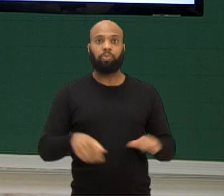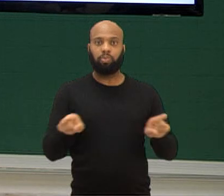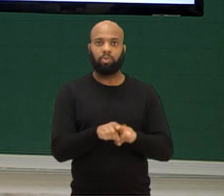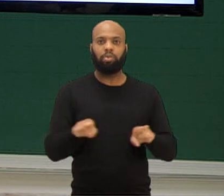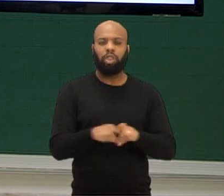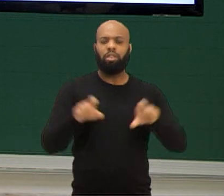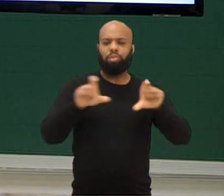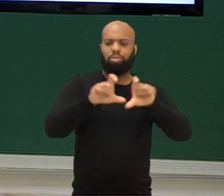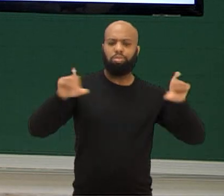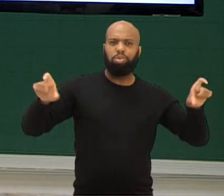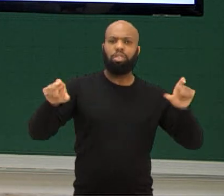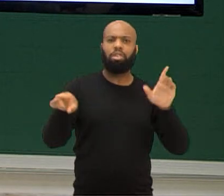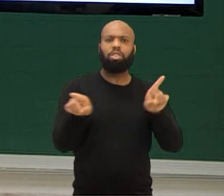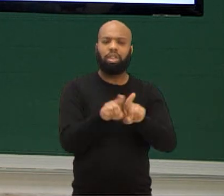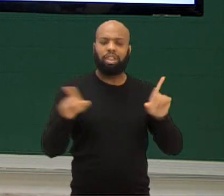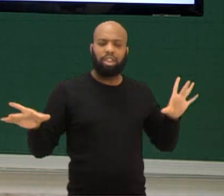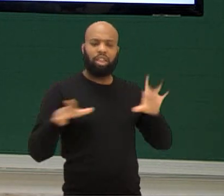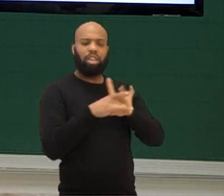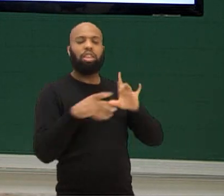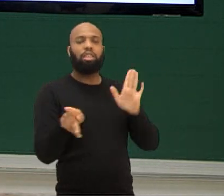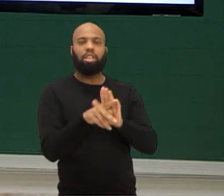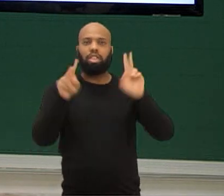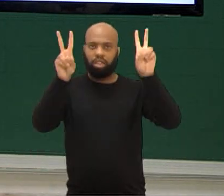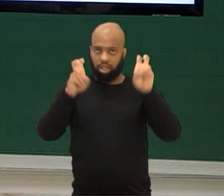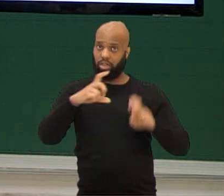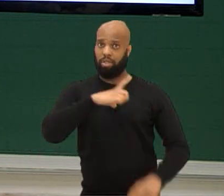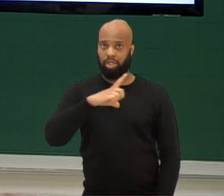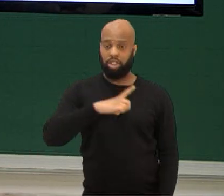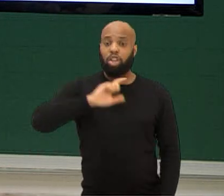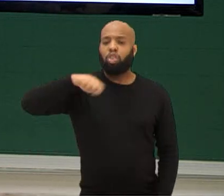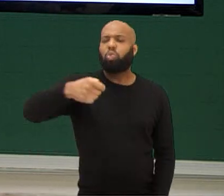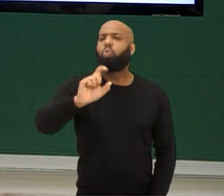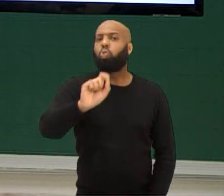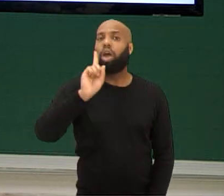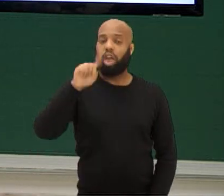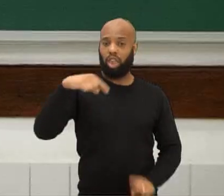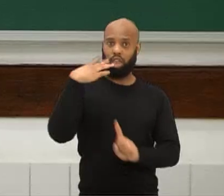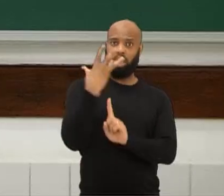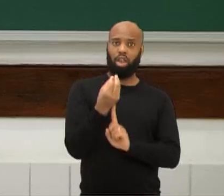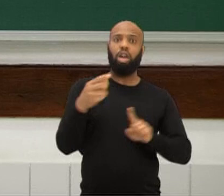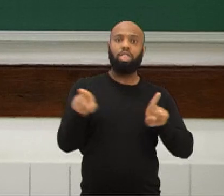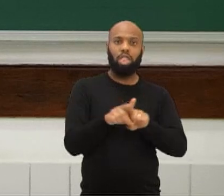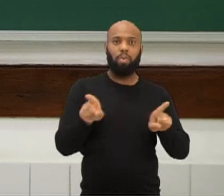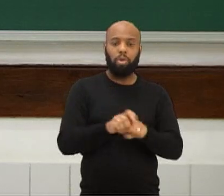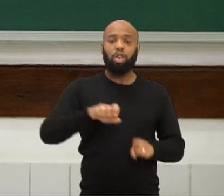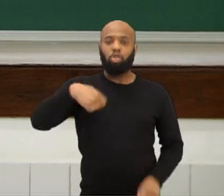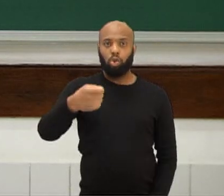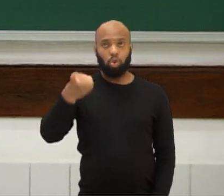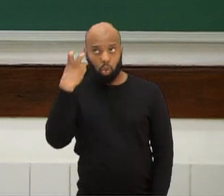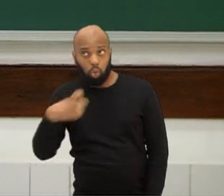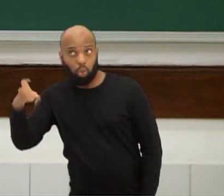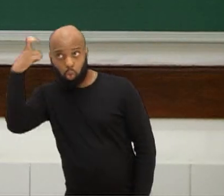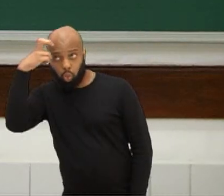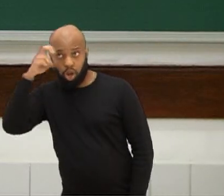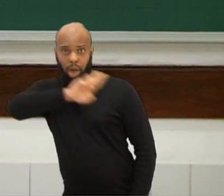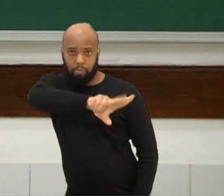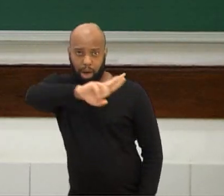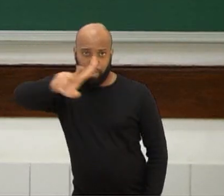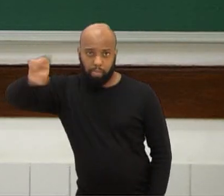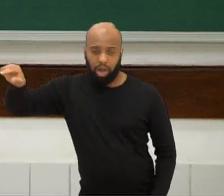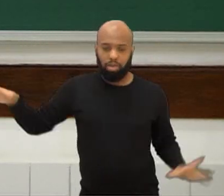Expressões também relacionadas à temática, sobre arte e interculturalidade, né? A arte e